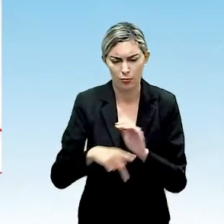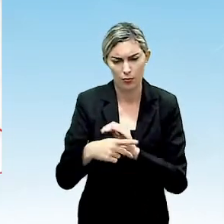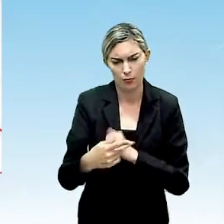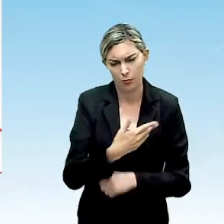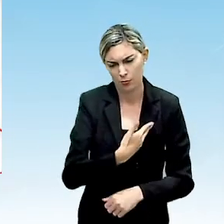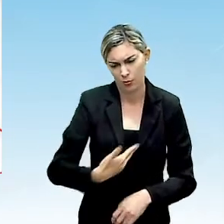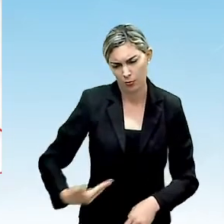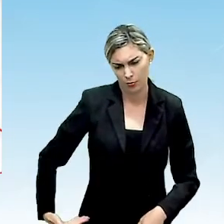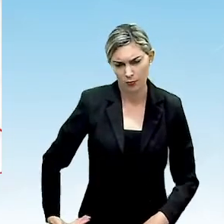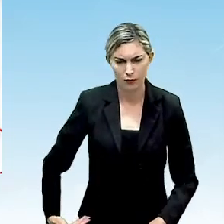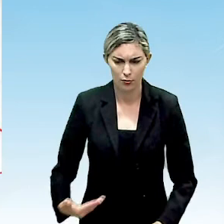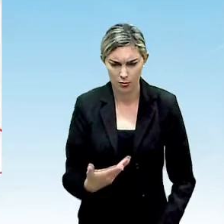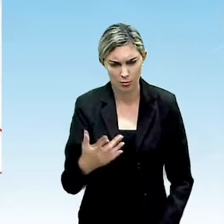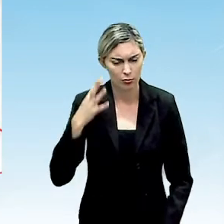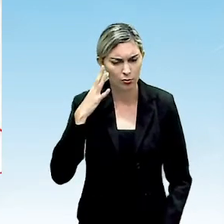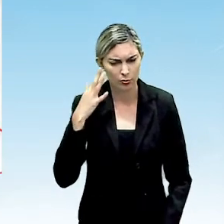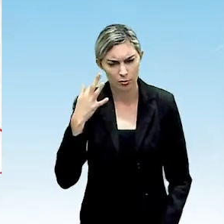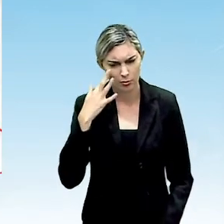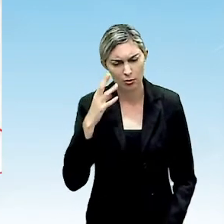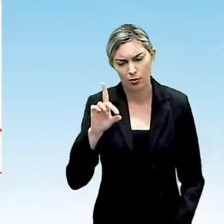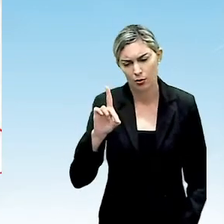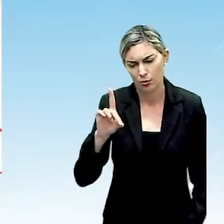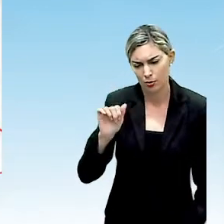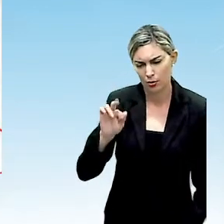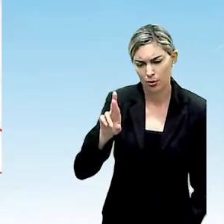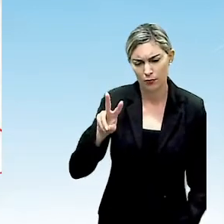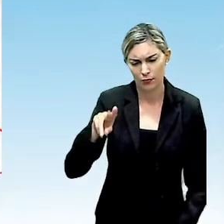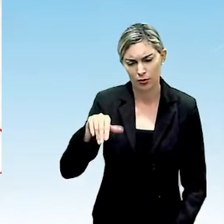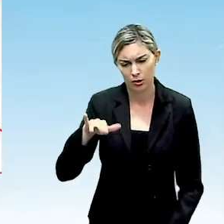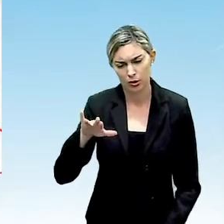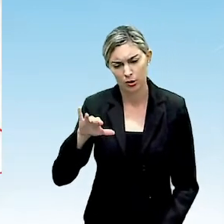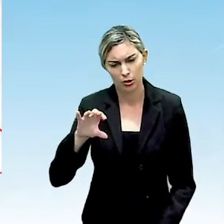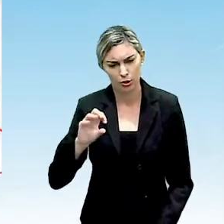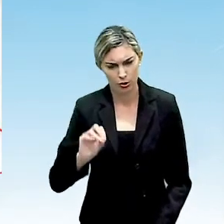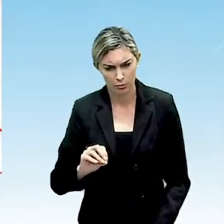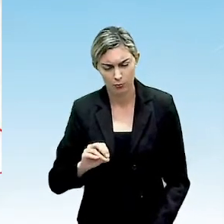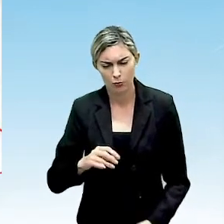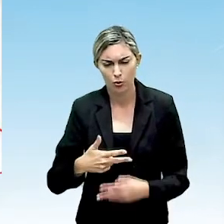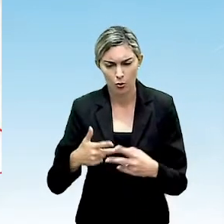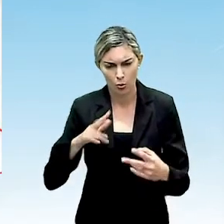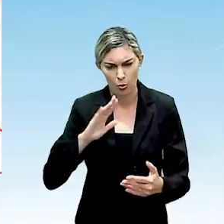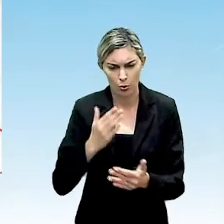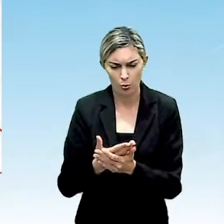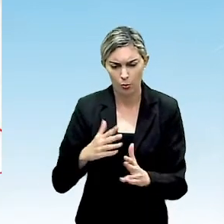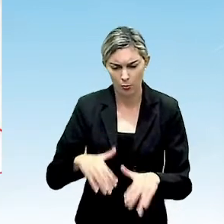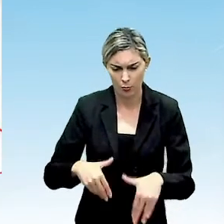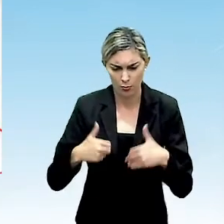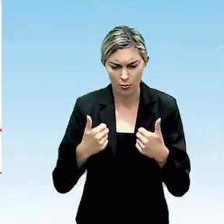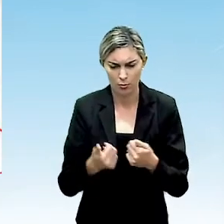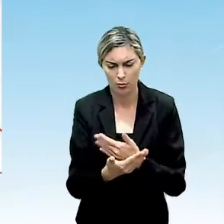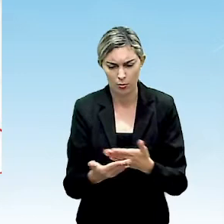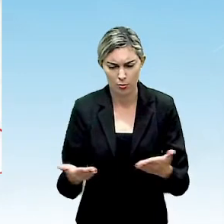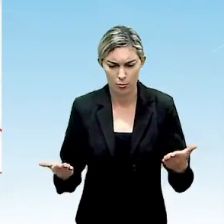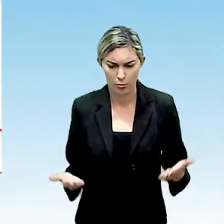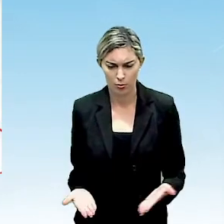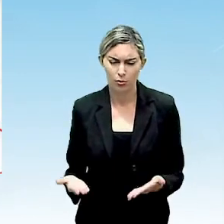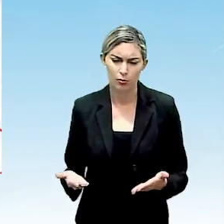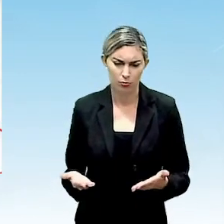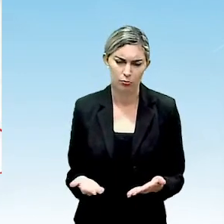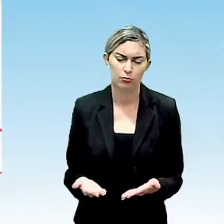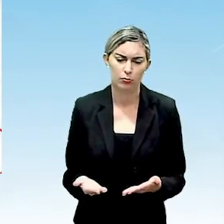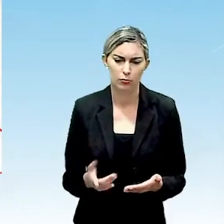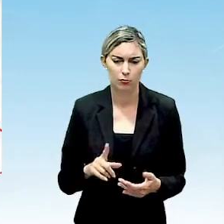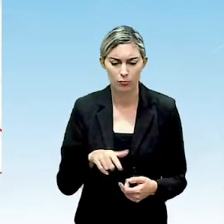pela teoria do darwinismo, pela crença de que assim ia melhorar a sociedade brasileira, né, buscando esse